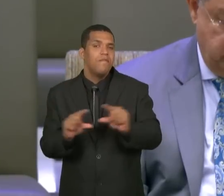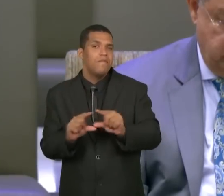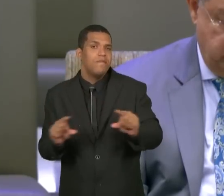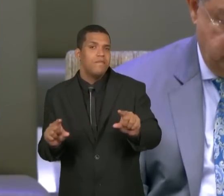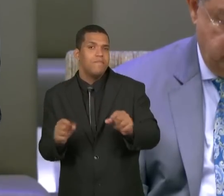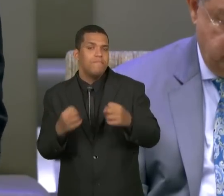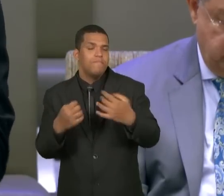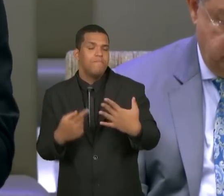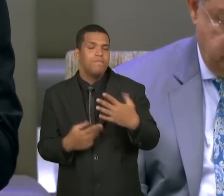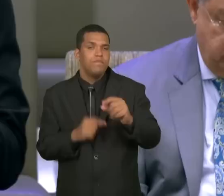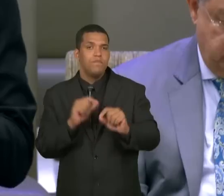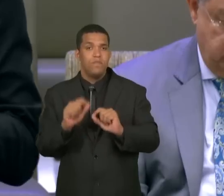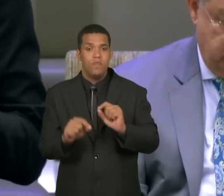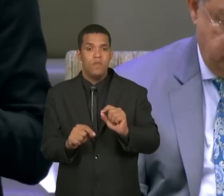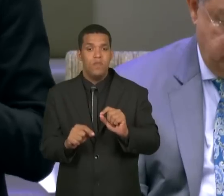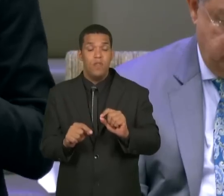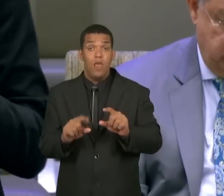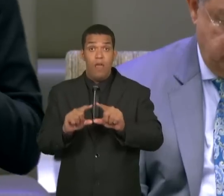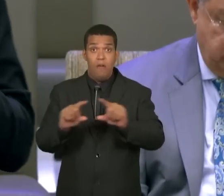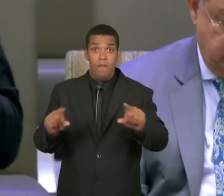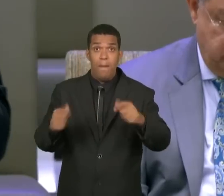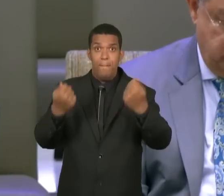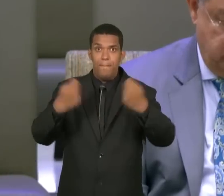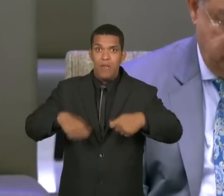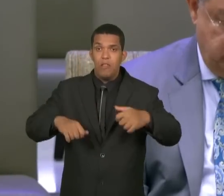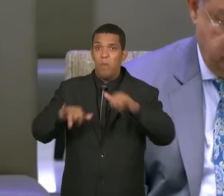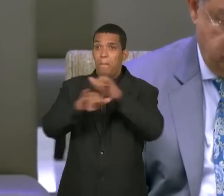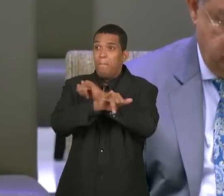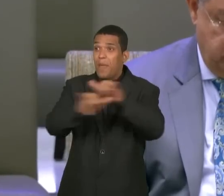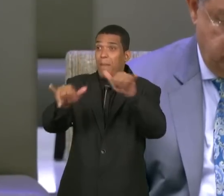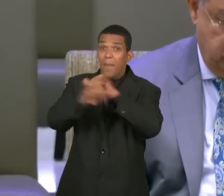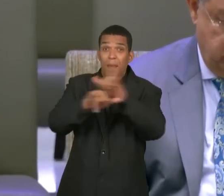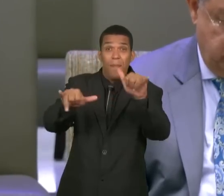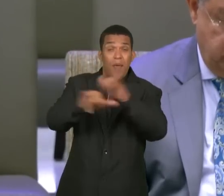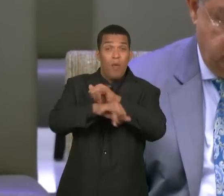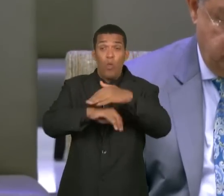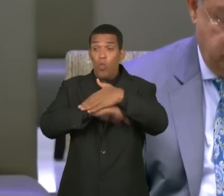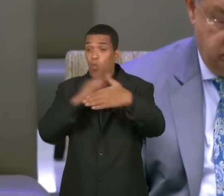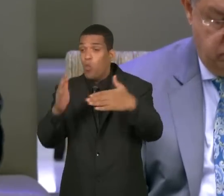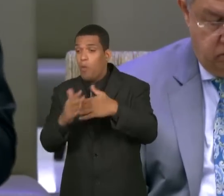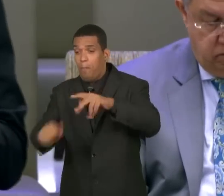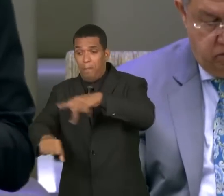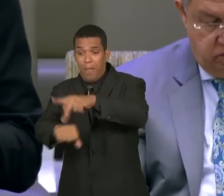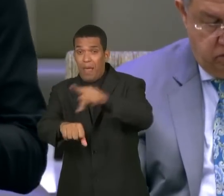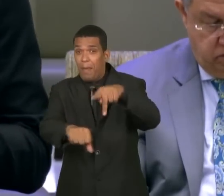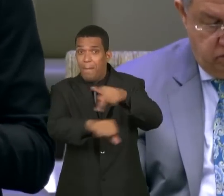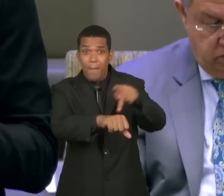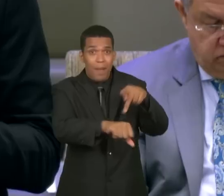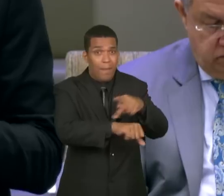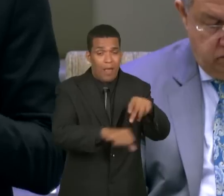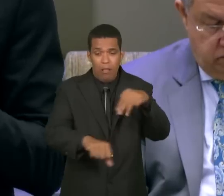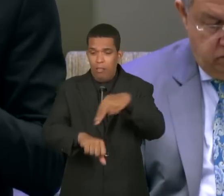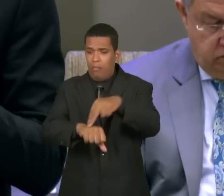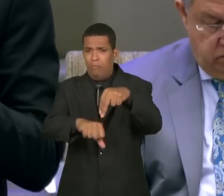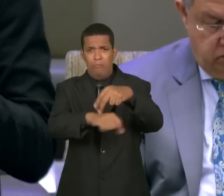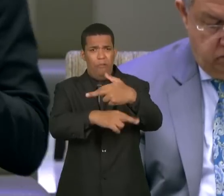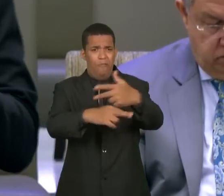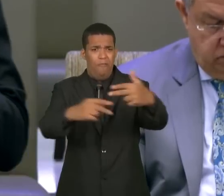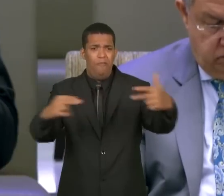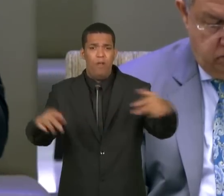ser pregada em todos os continentes em todas as culturas e em todas as nações